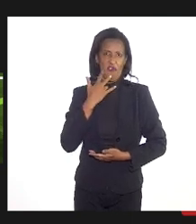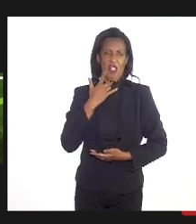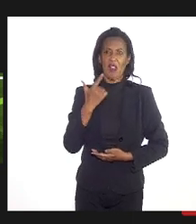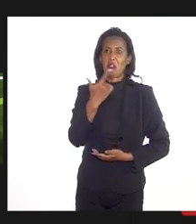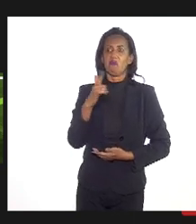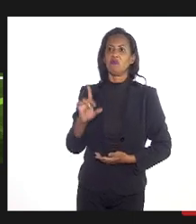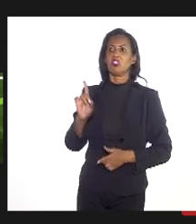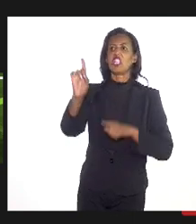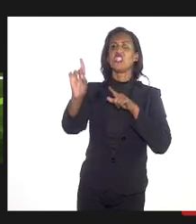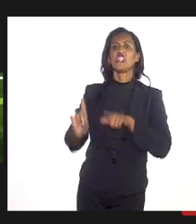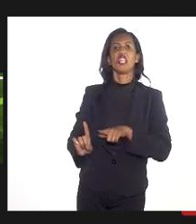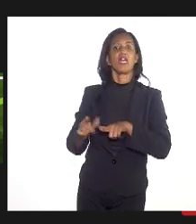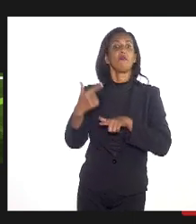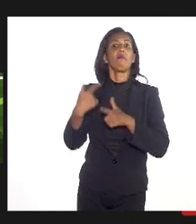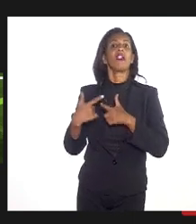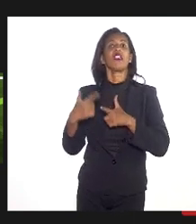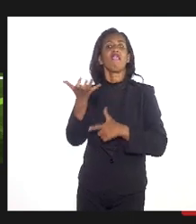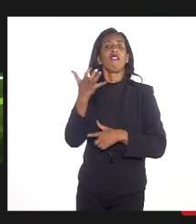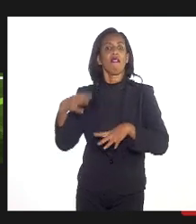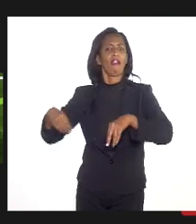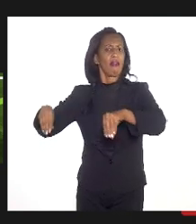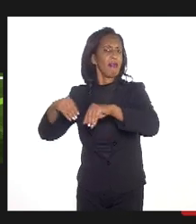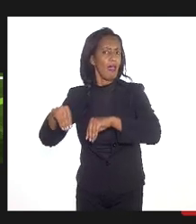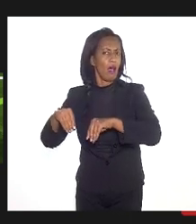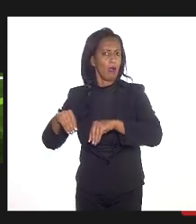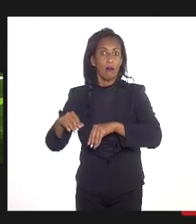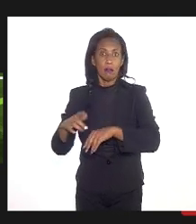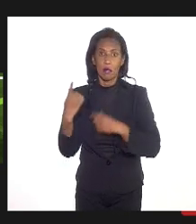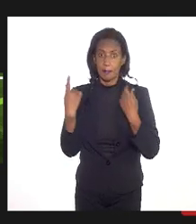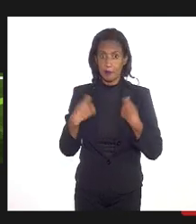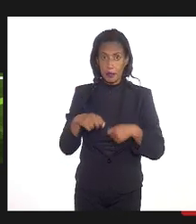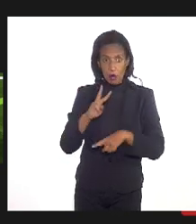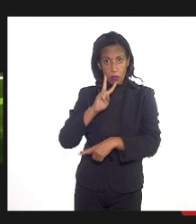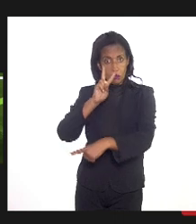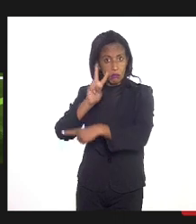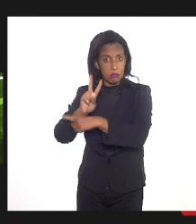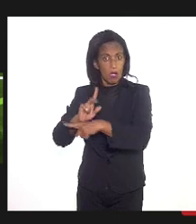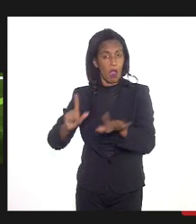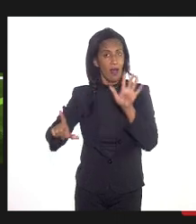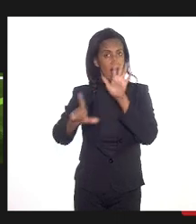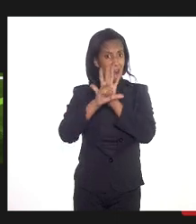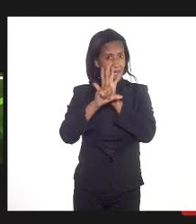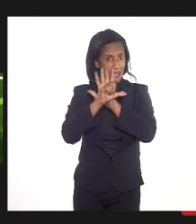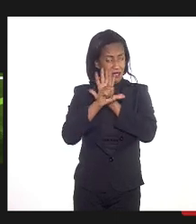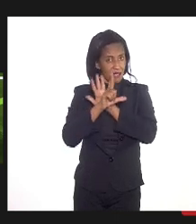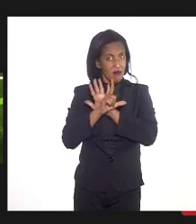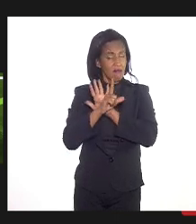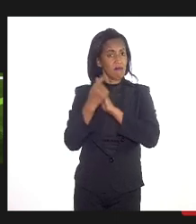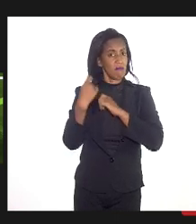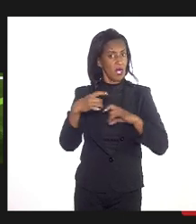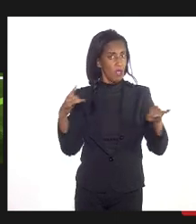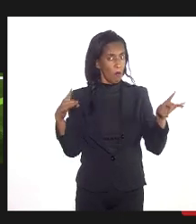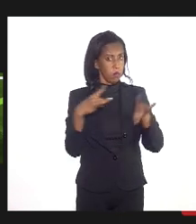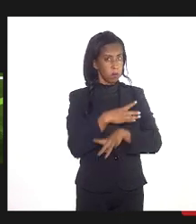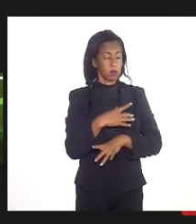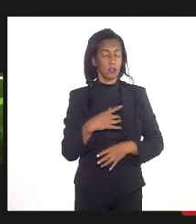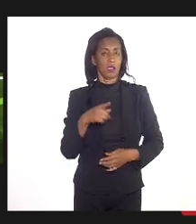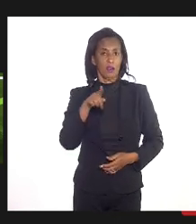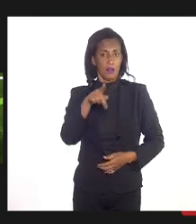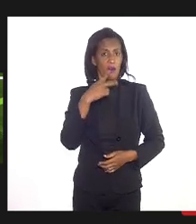quer tanta terra? Tem que haver uma proteção e a lei tem que ser eficaz, que foi uma fala sua,